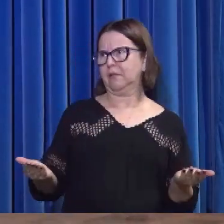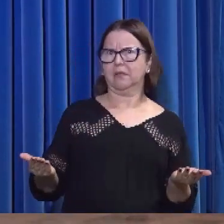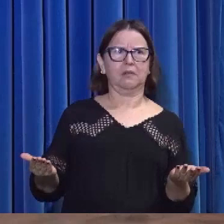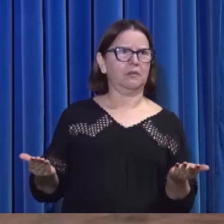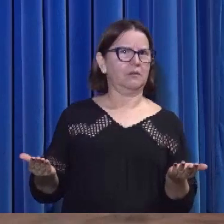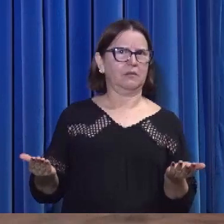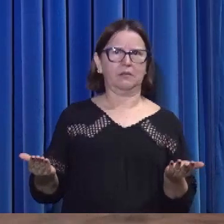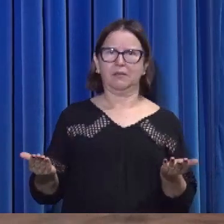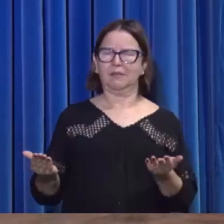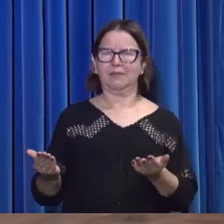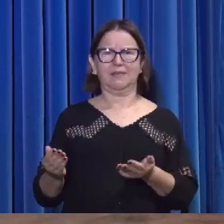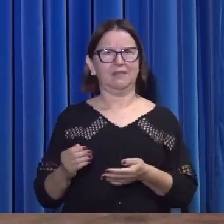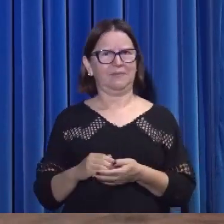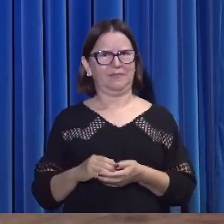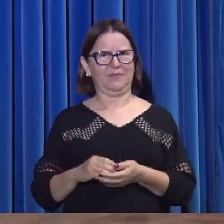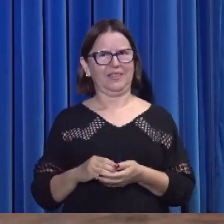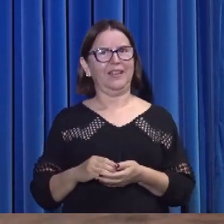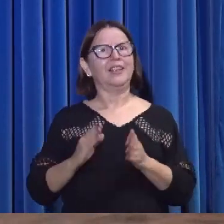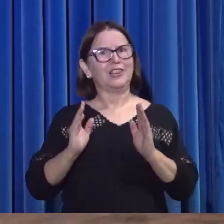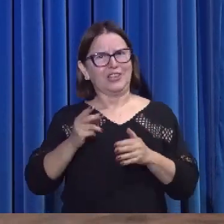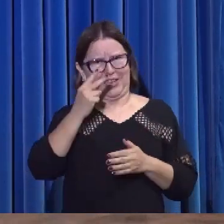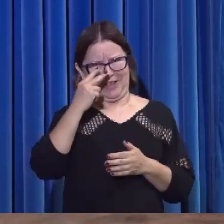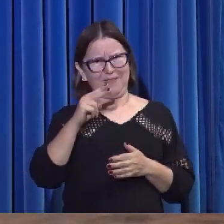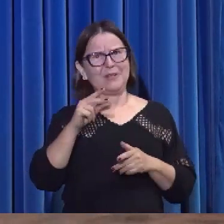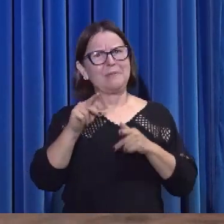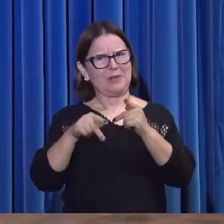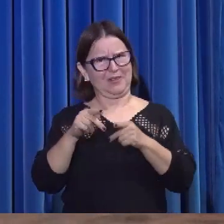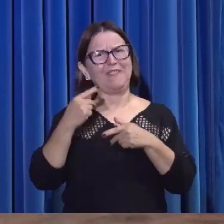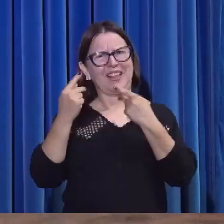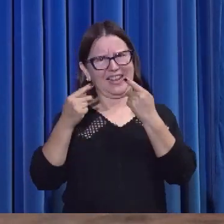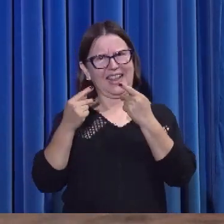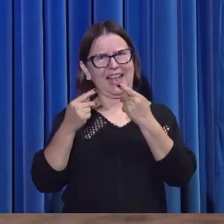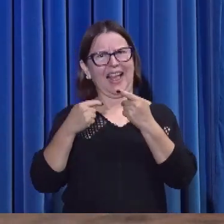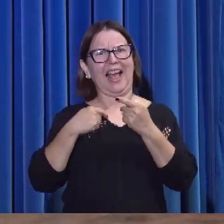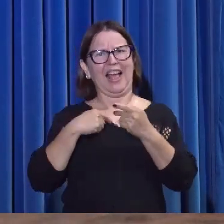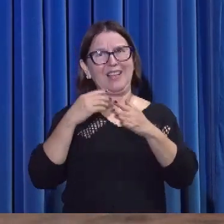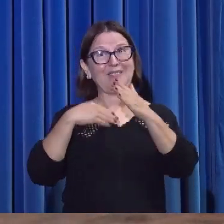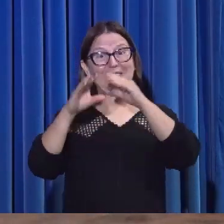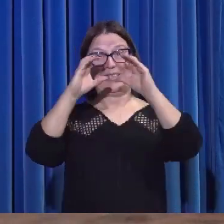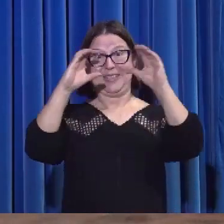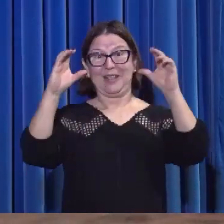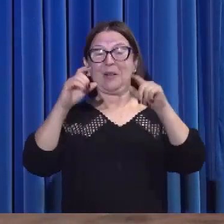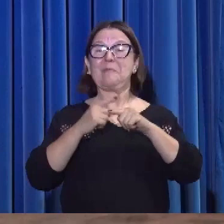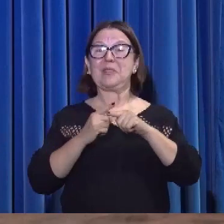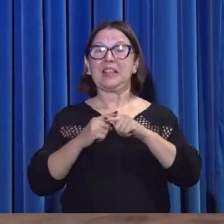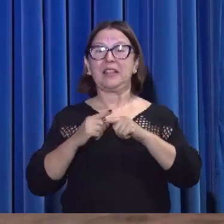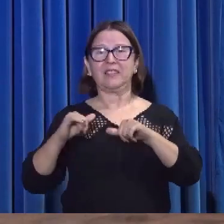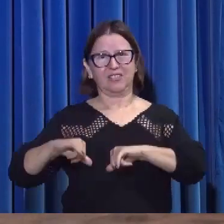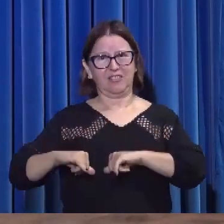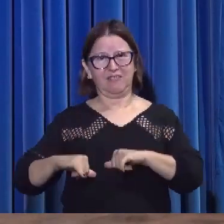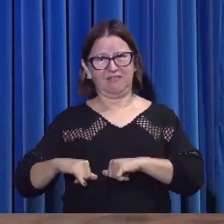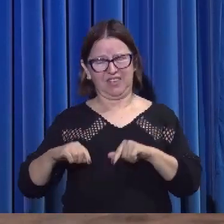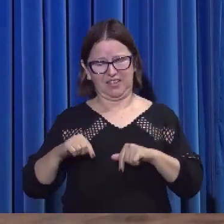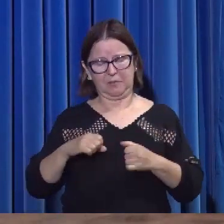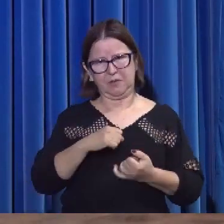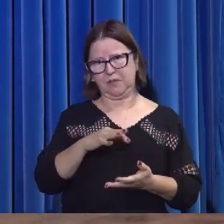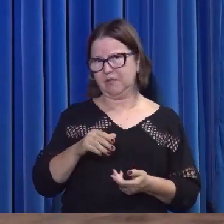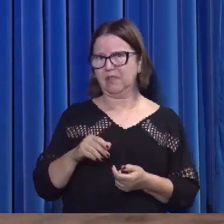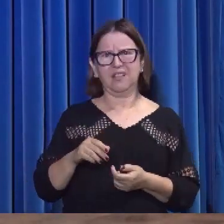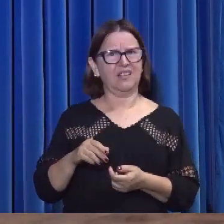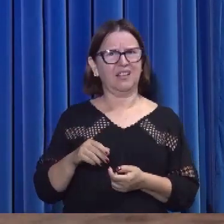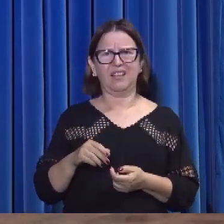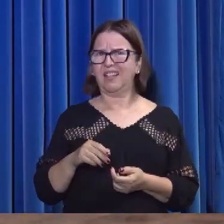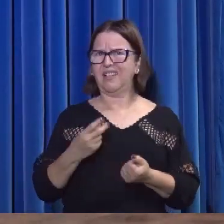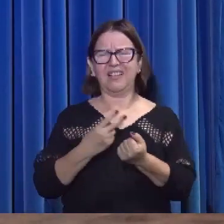ali. Você já viu pessoas dizer assim: eu vou ganhar céu porque eu sofri nesse mundo. Você não vai ganhar céu porque sofreu nesse